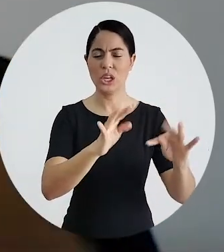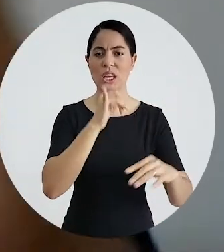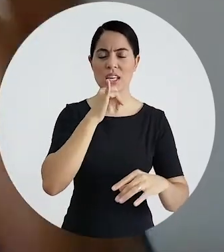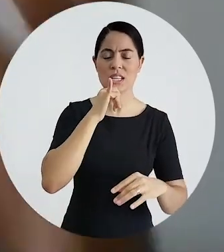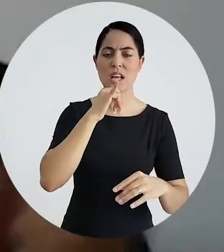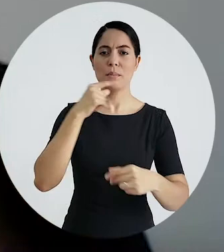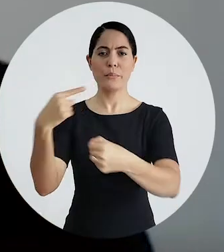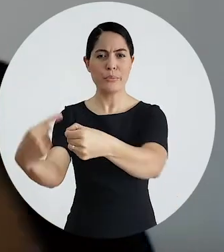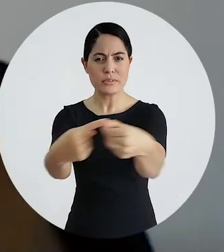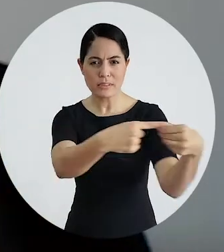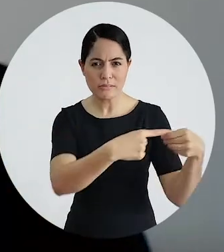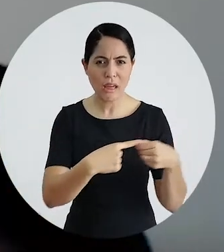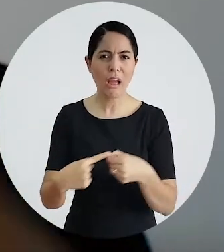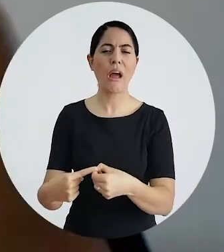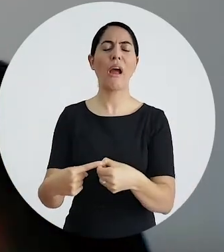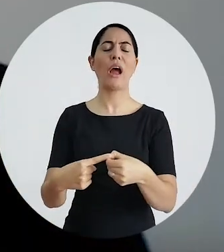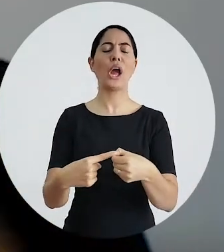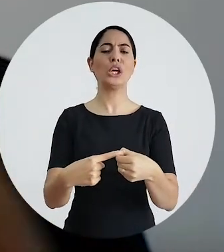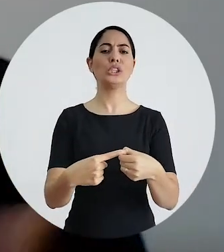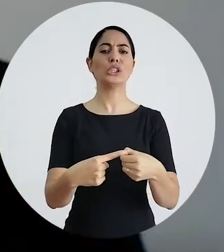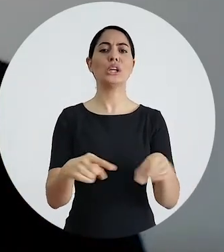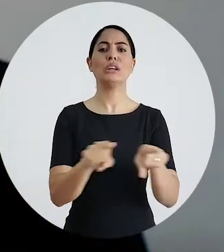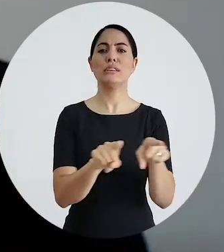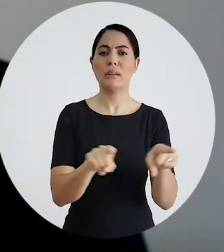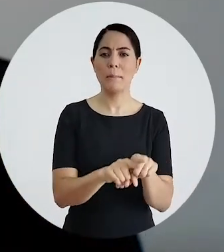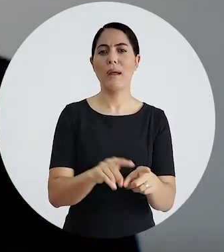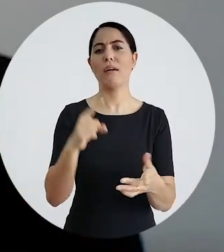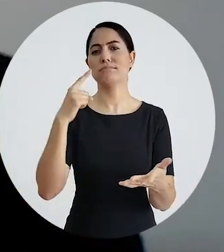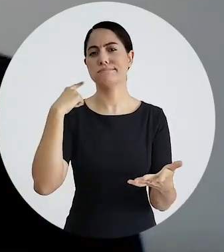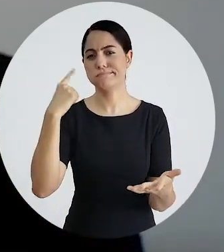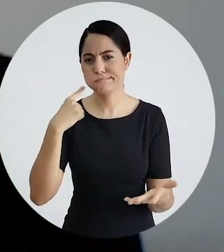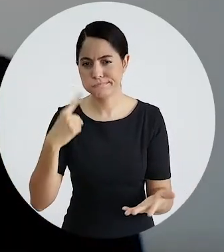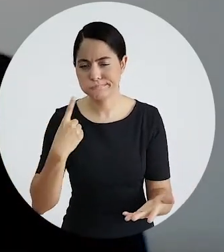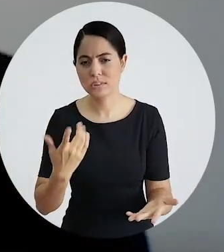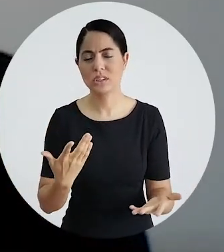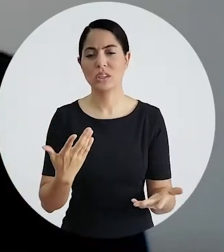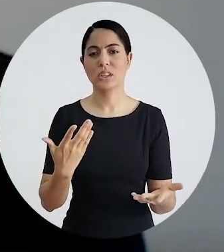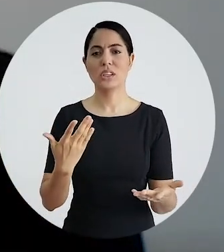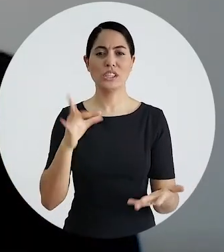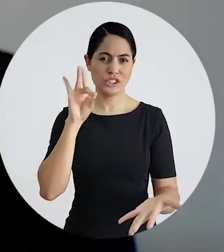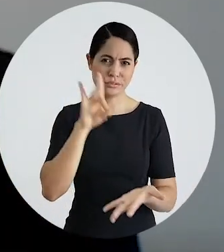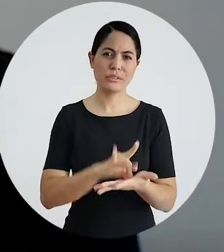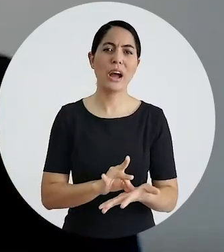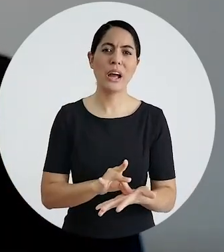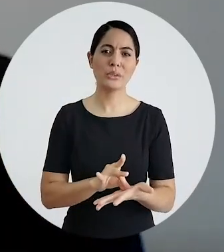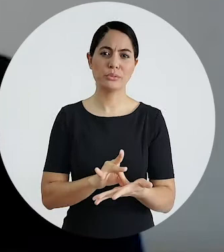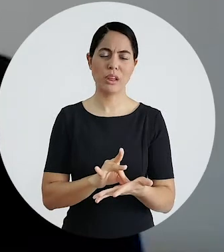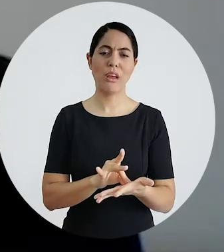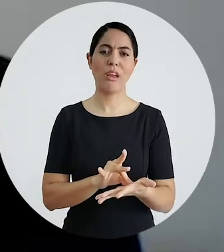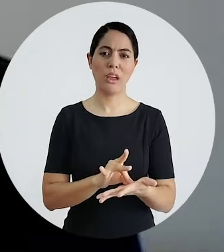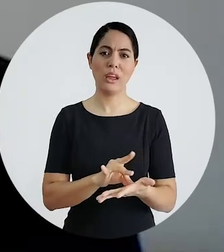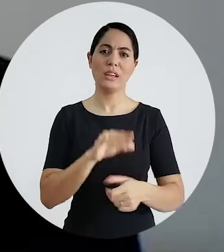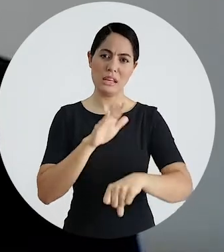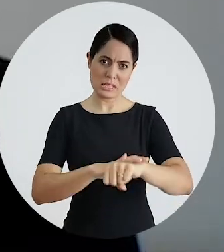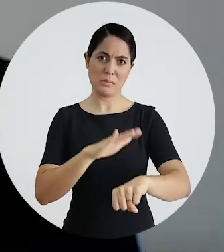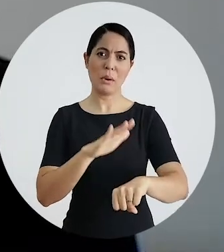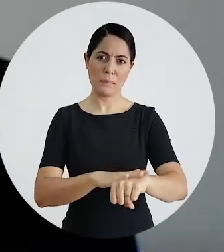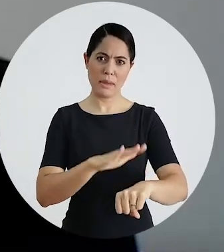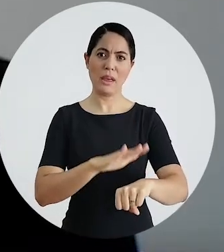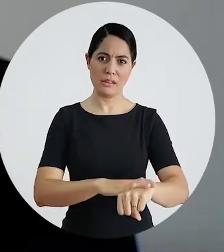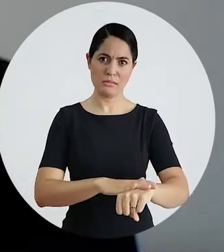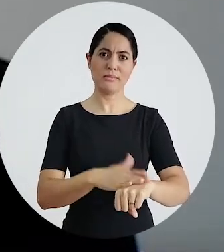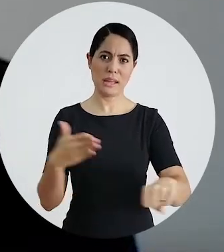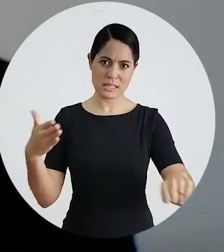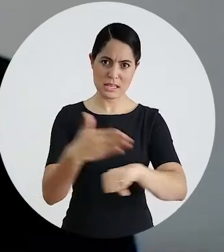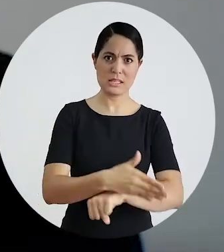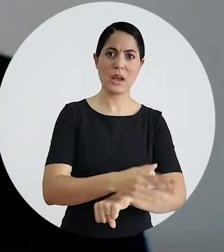de cidades e da forma que os advogados estão se colocando para esse